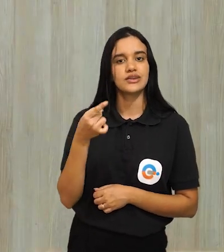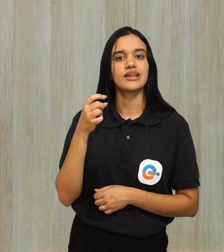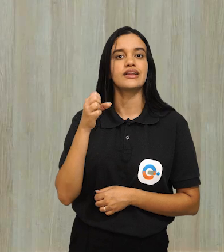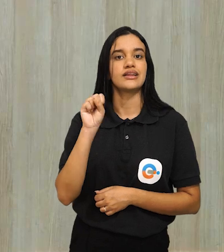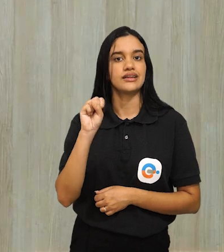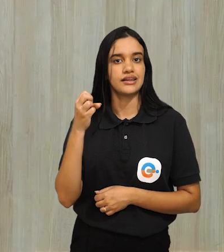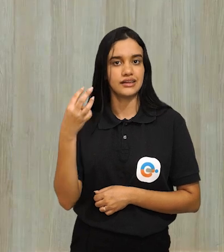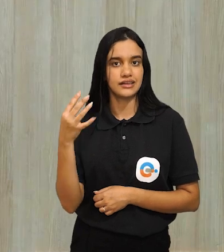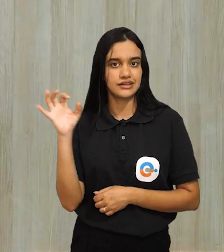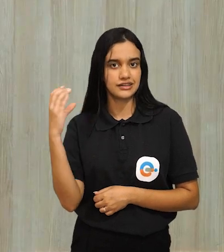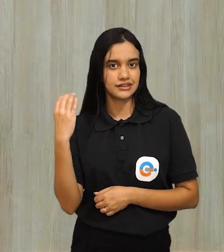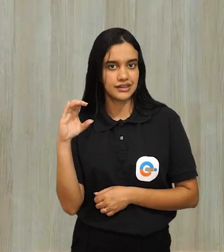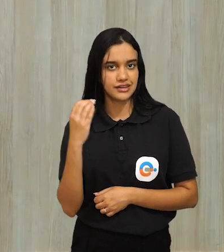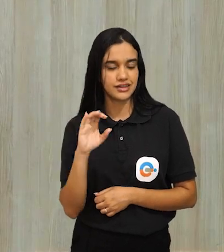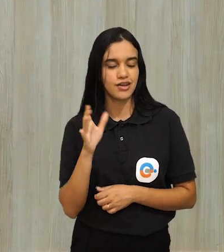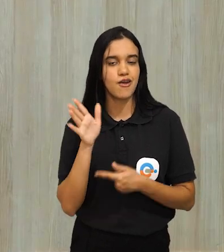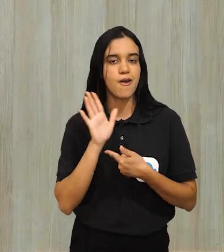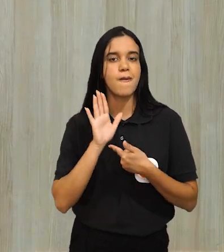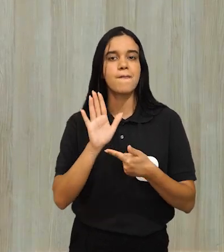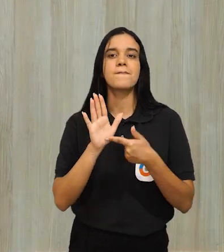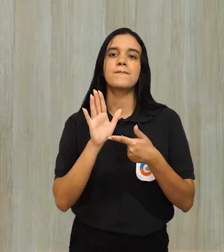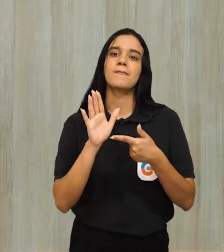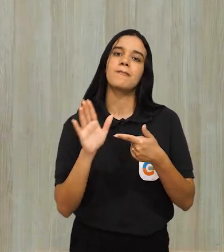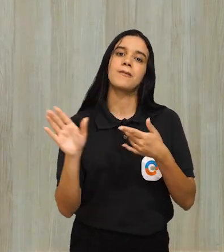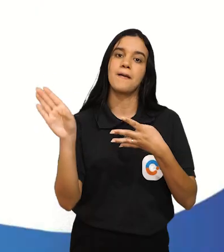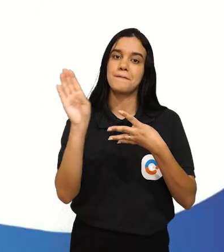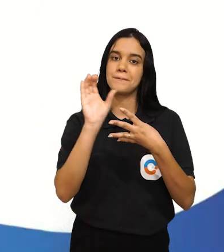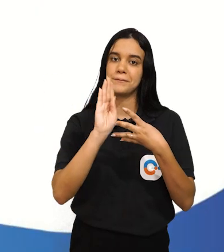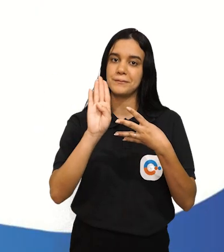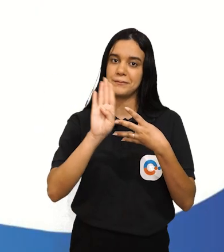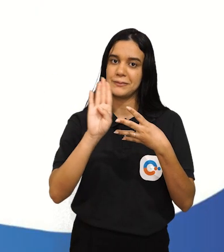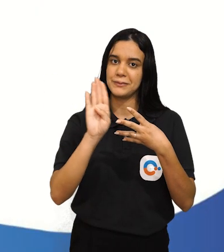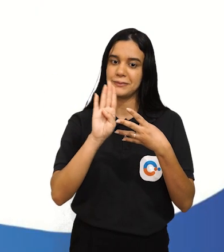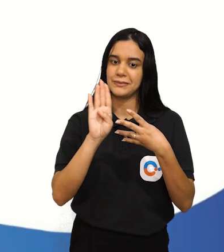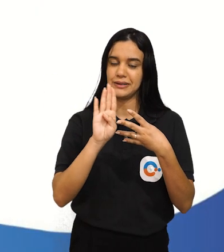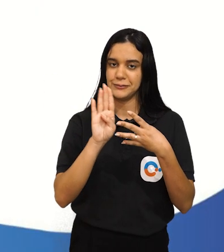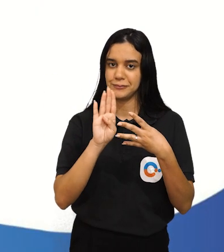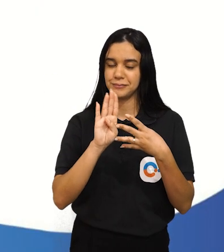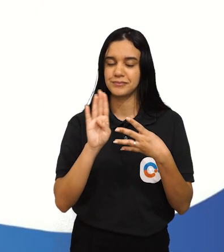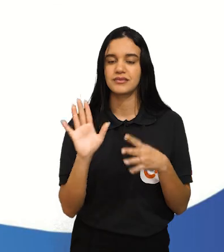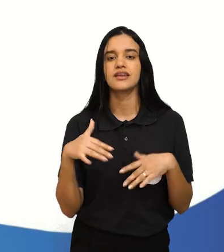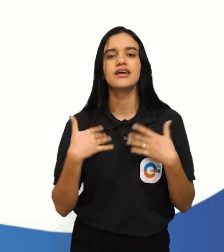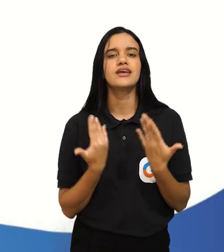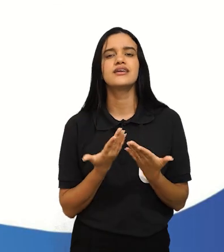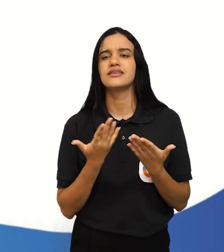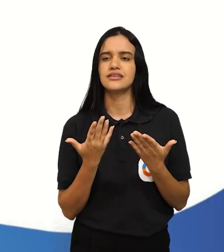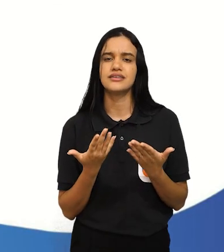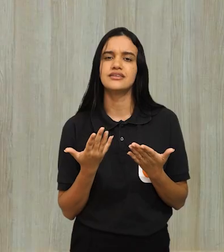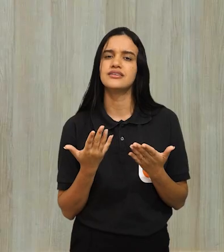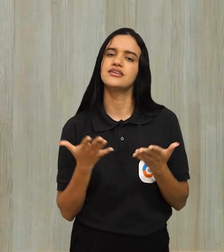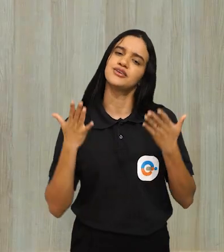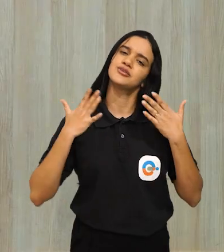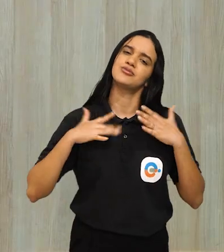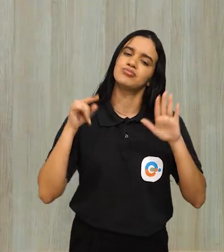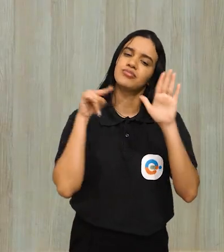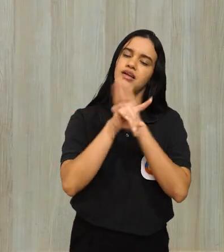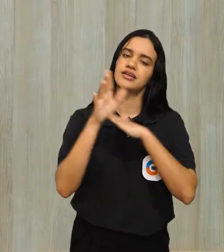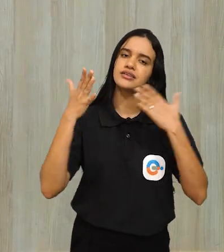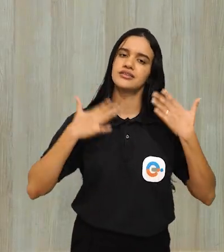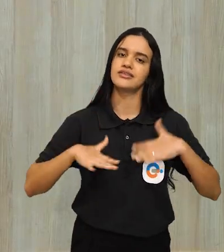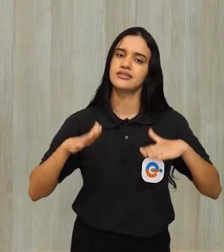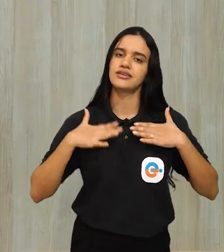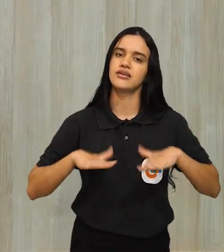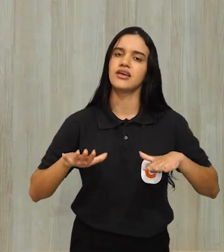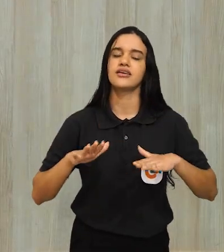3483 como está ali na nossa letra B Então galera uma questão super tranquila